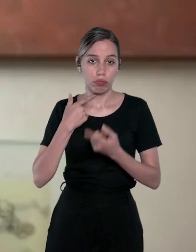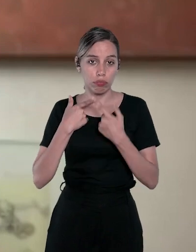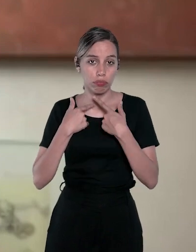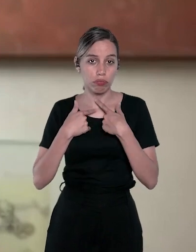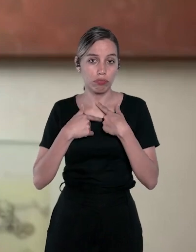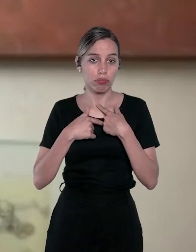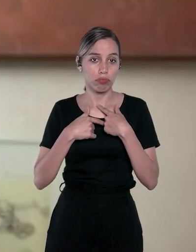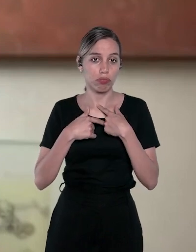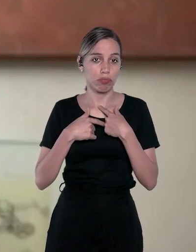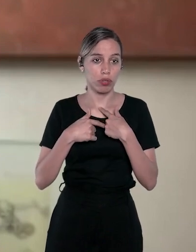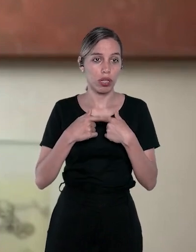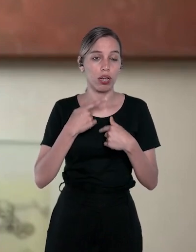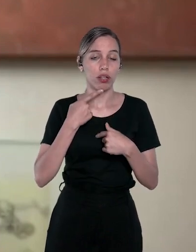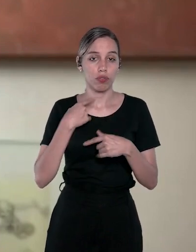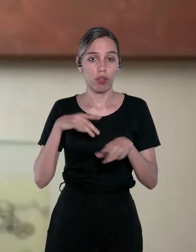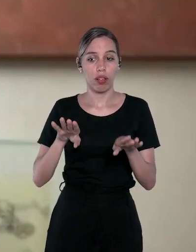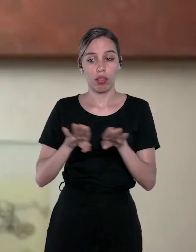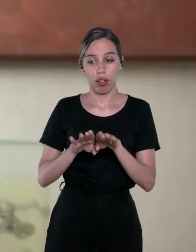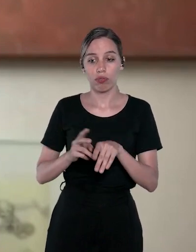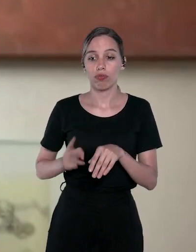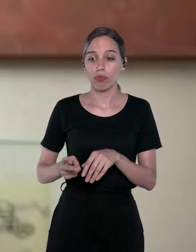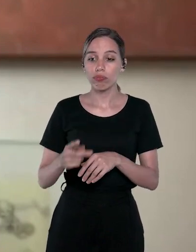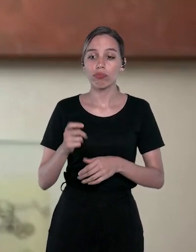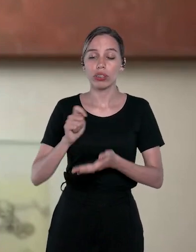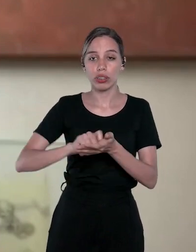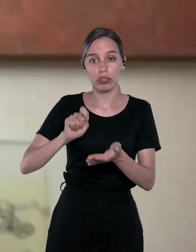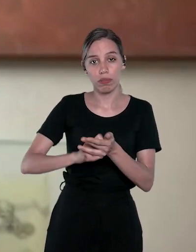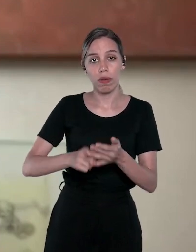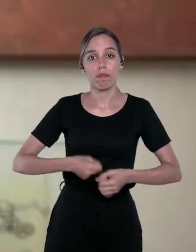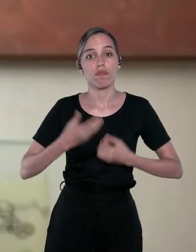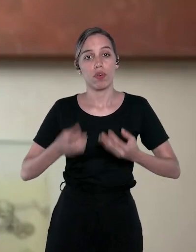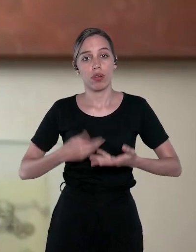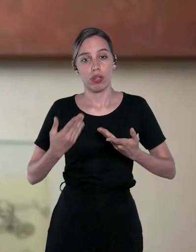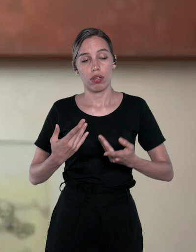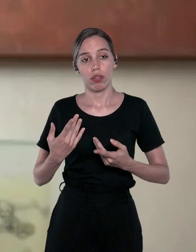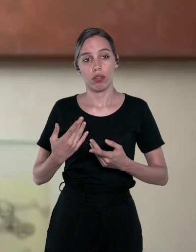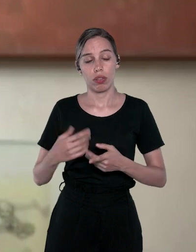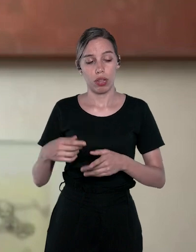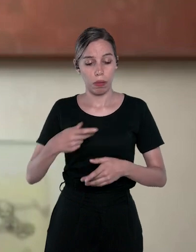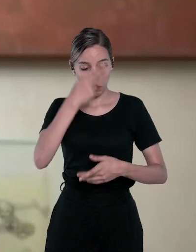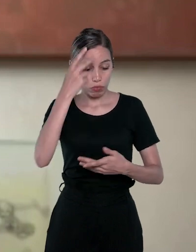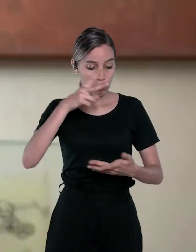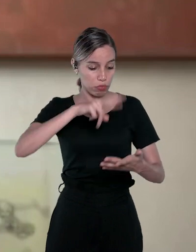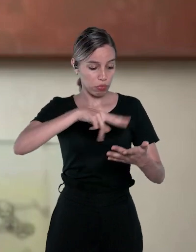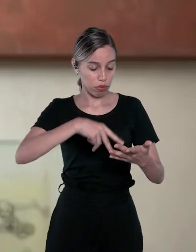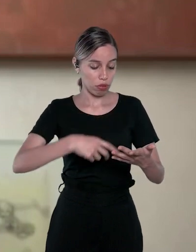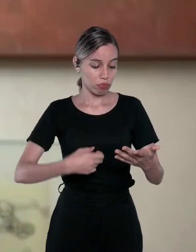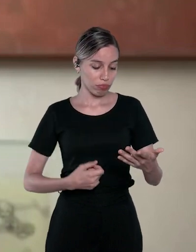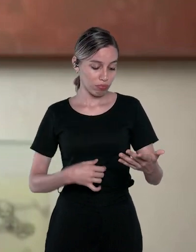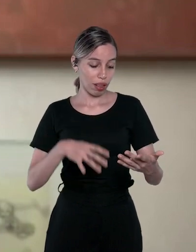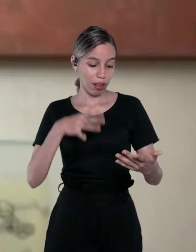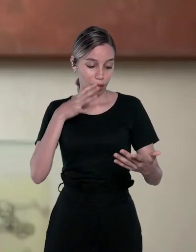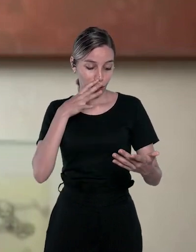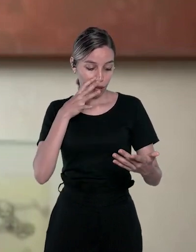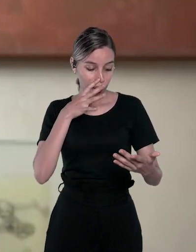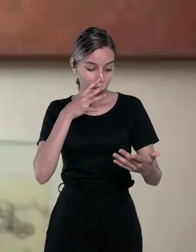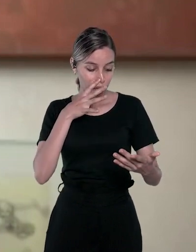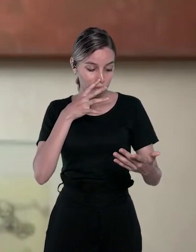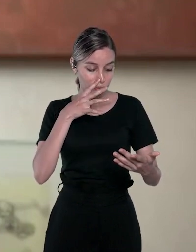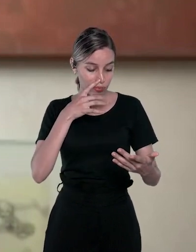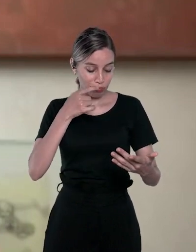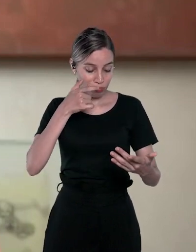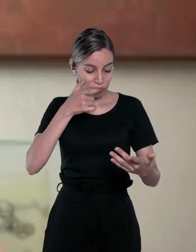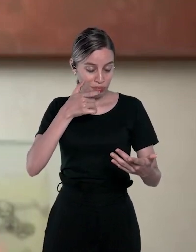muito gratificante também para quem realiza. Nada melhor de você concluir com satisfação um